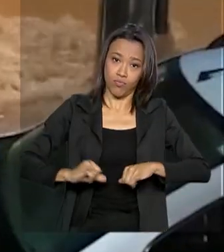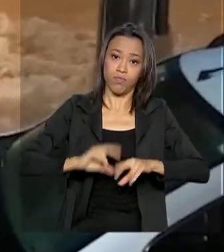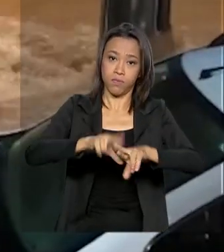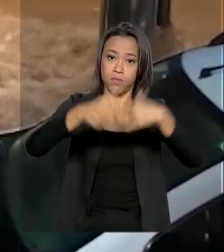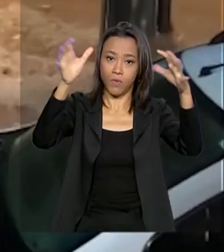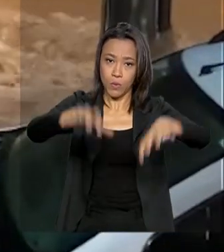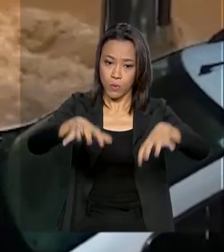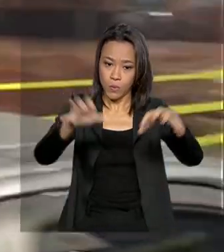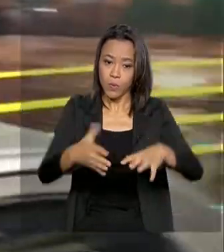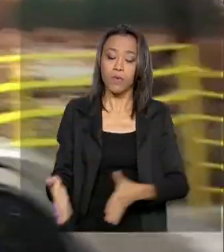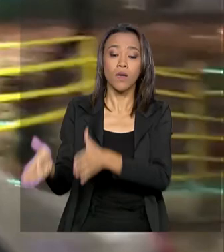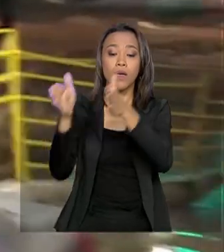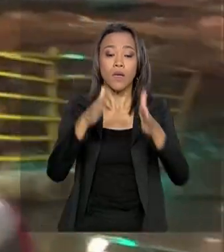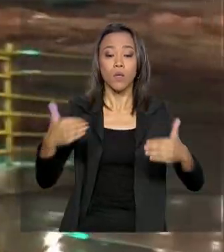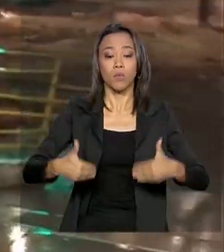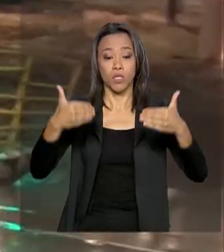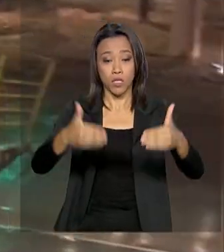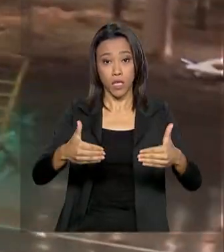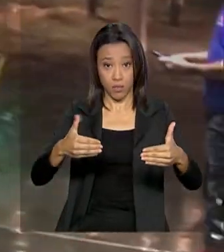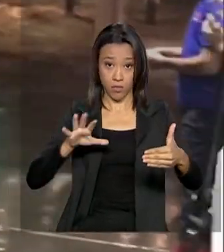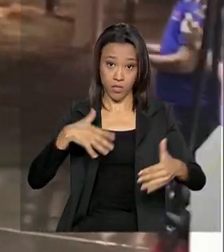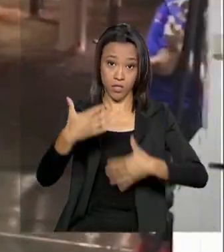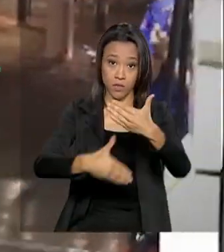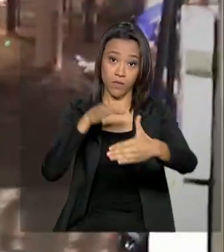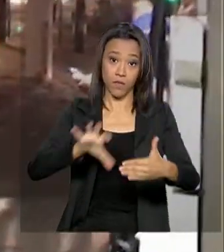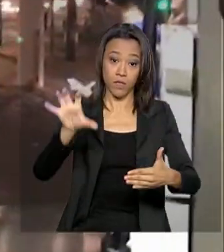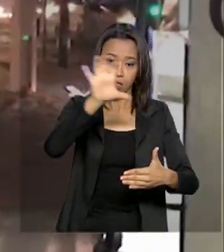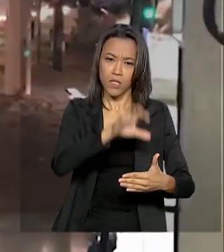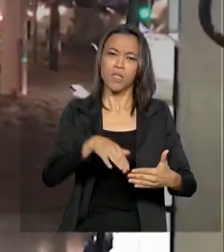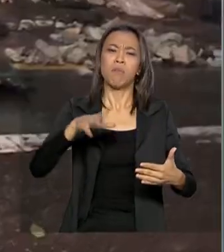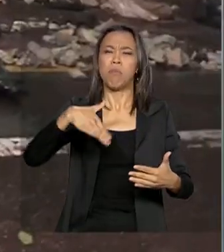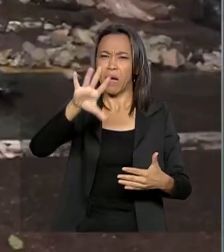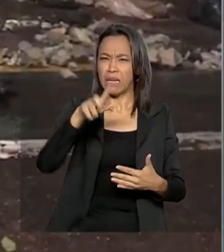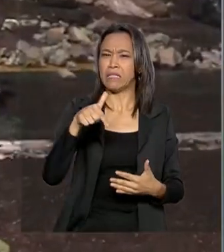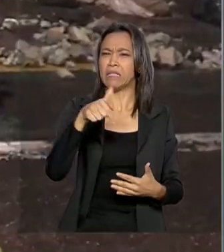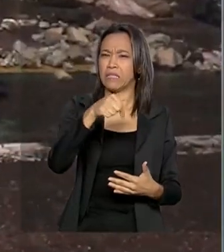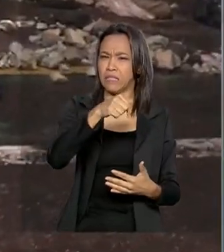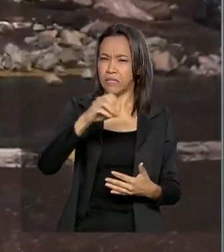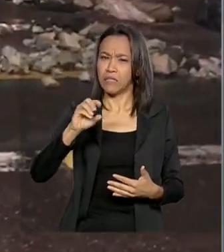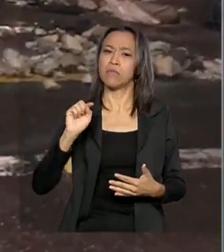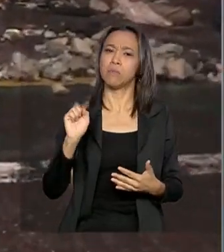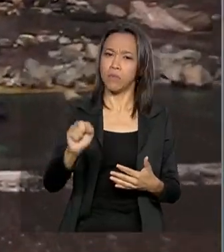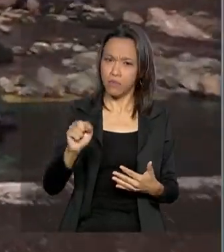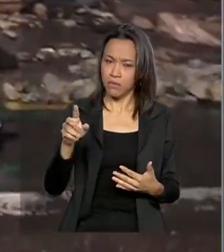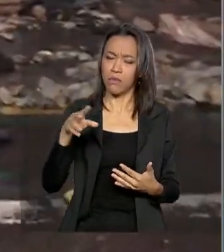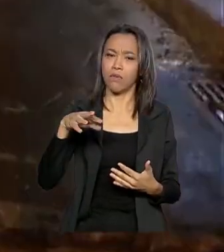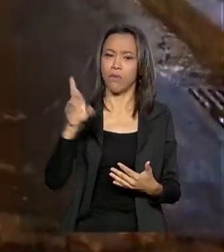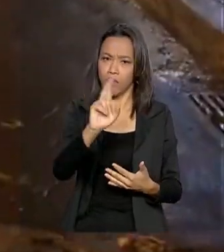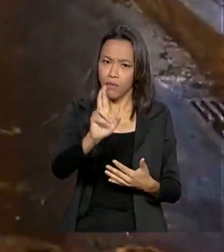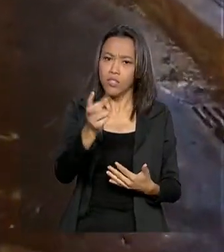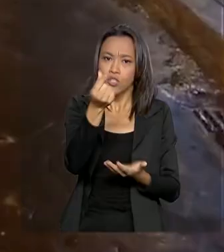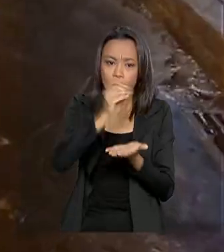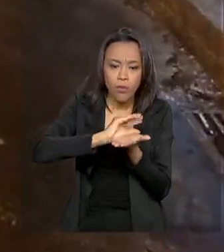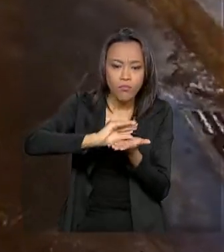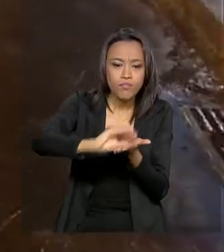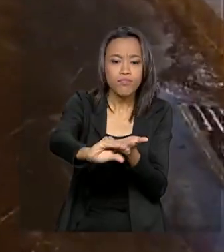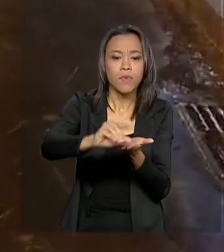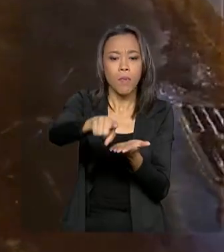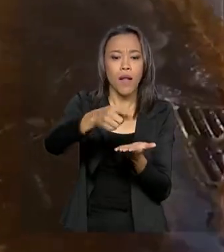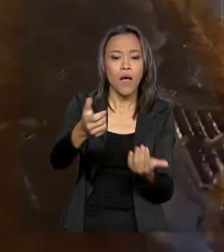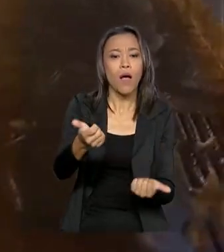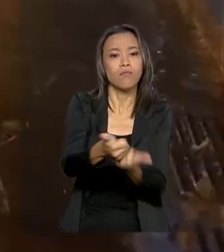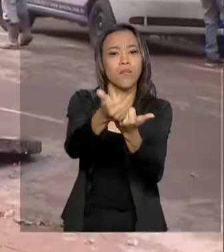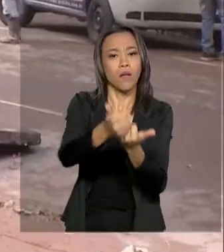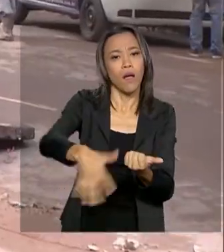Regional já liberou R 7,7 milhões para o restabelecimento dos serviços essenciais em Belo